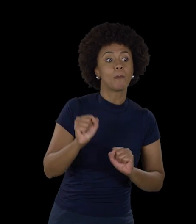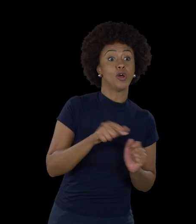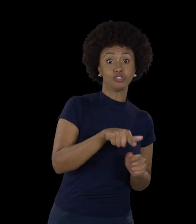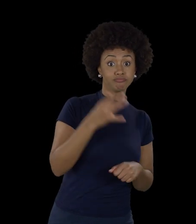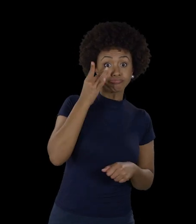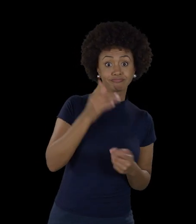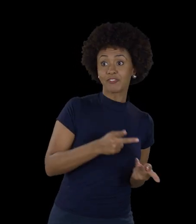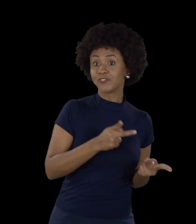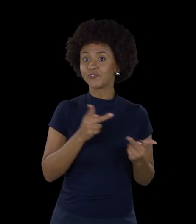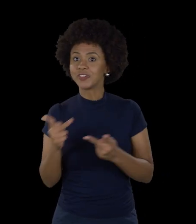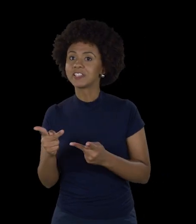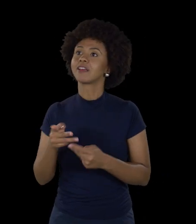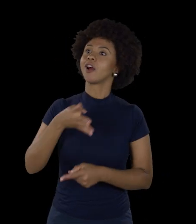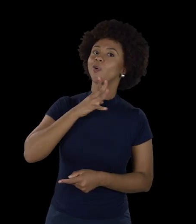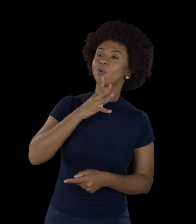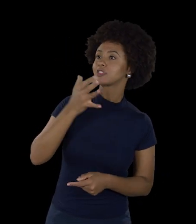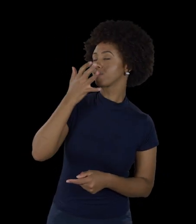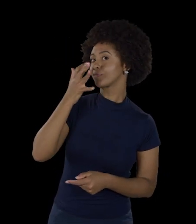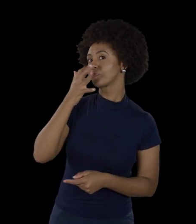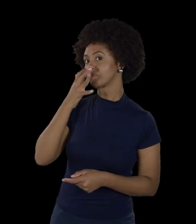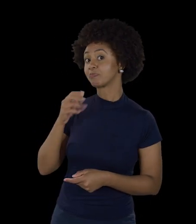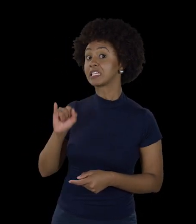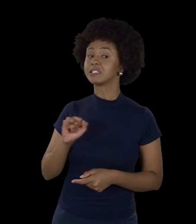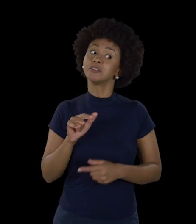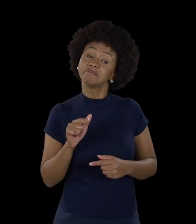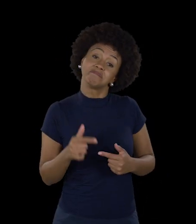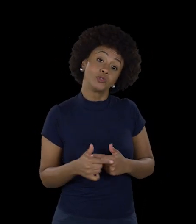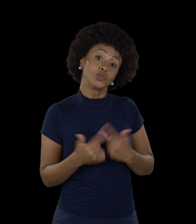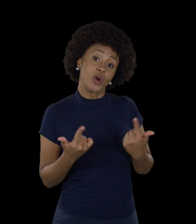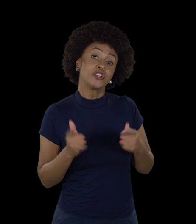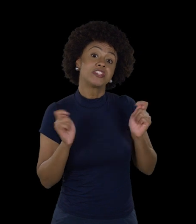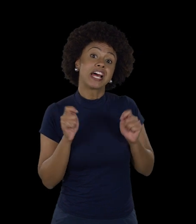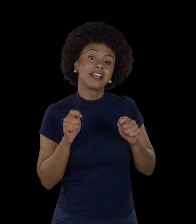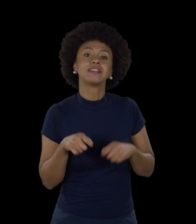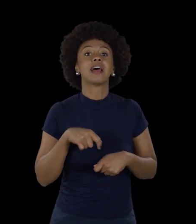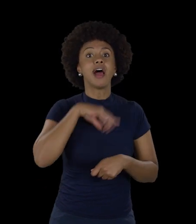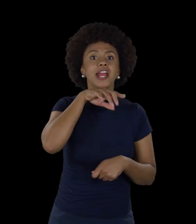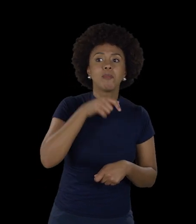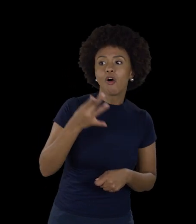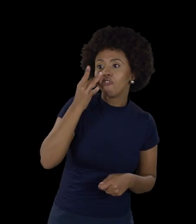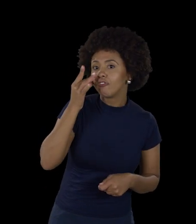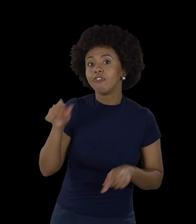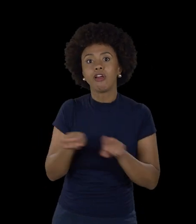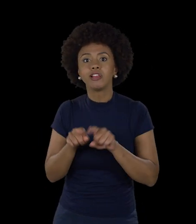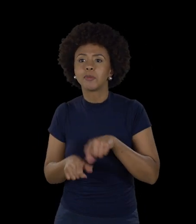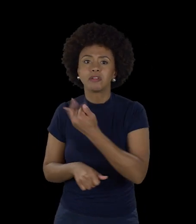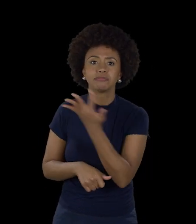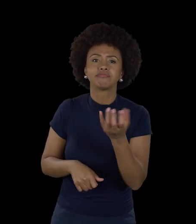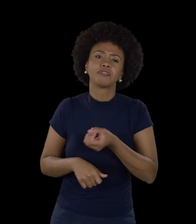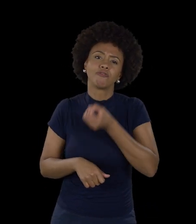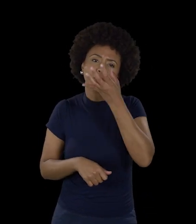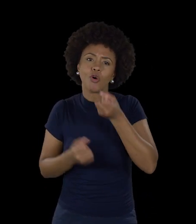sobretudo quando eles têm oportunidade de visitar em loco essas unidades e, se tiver um pouquinho de sorte, conhecer exemplares